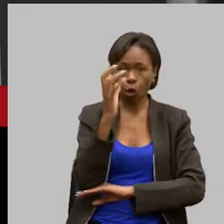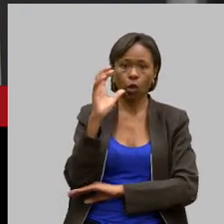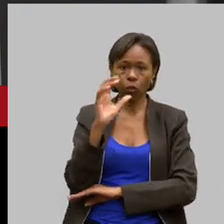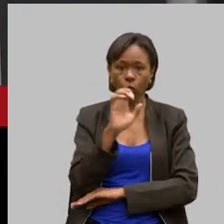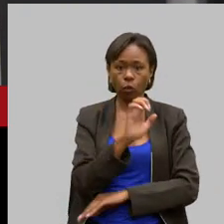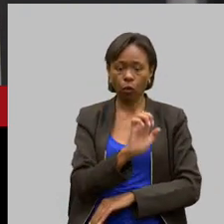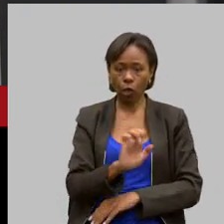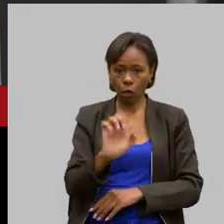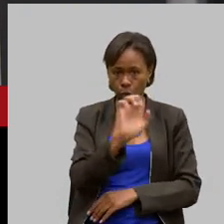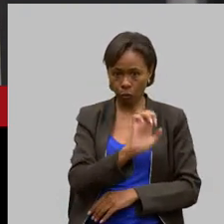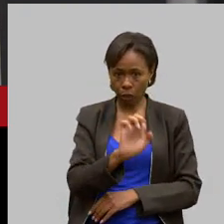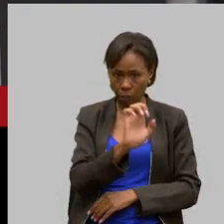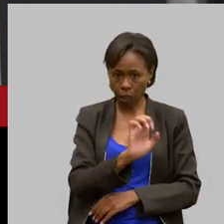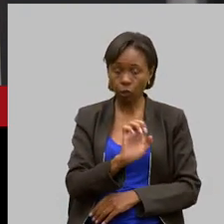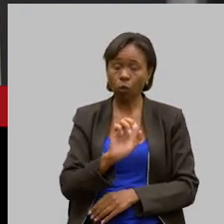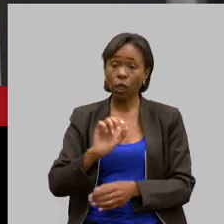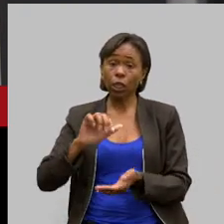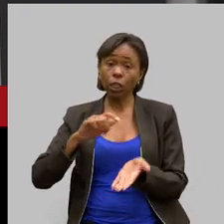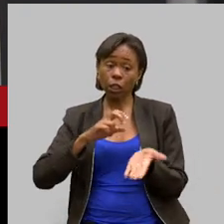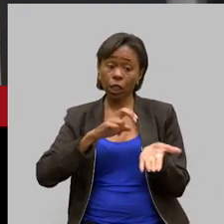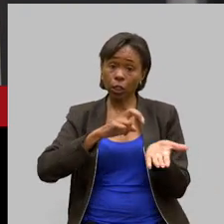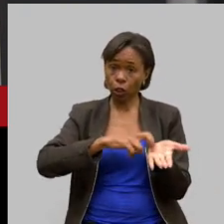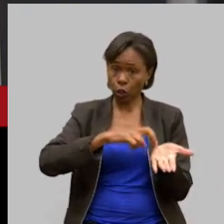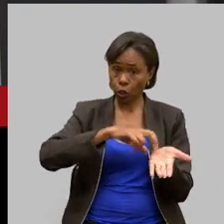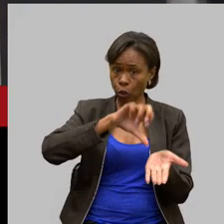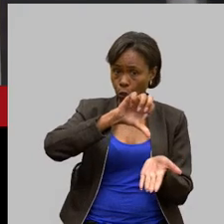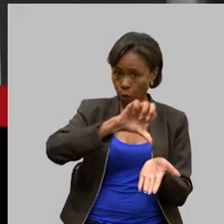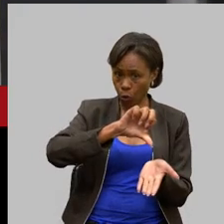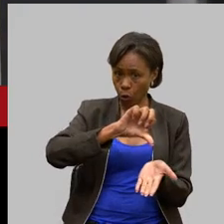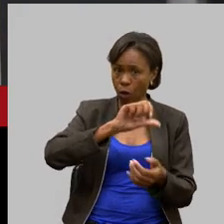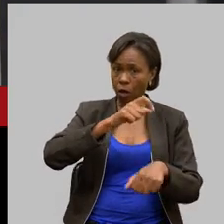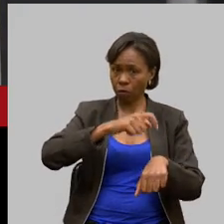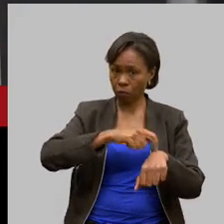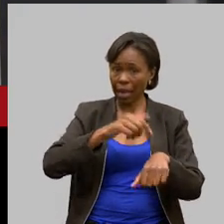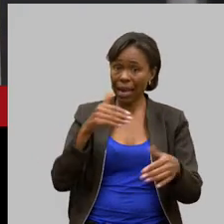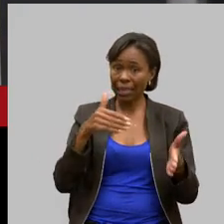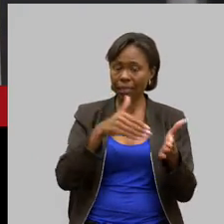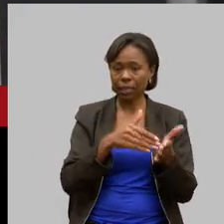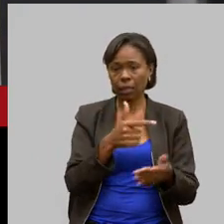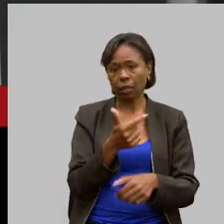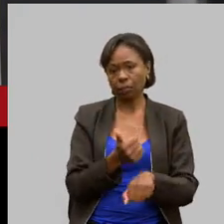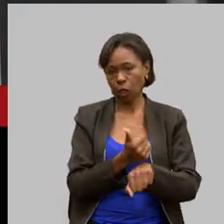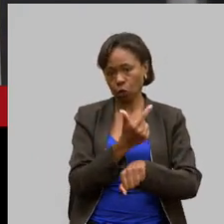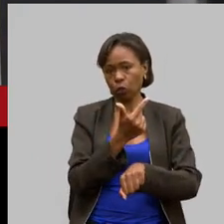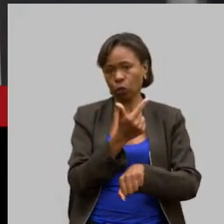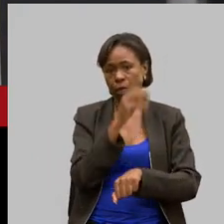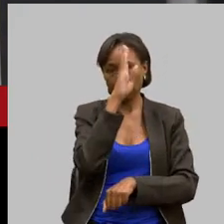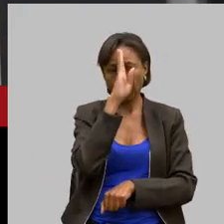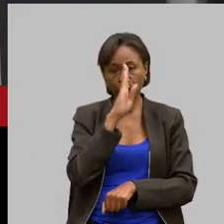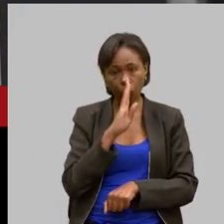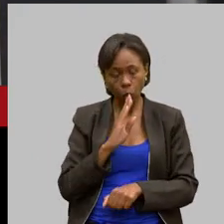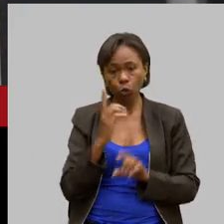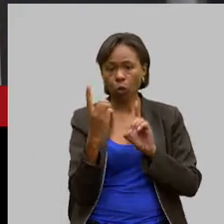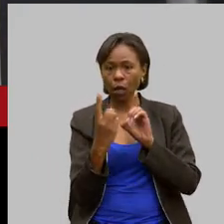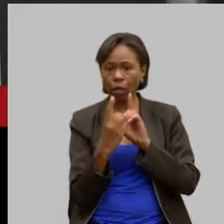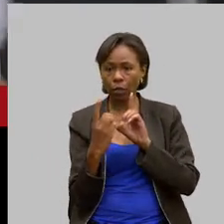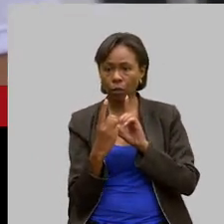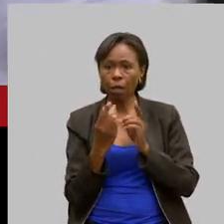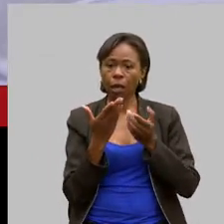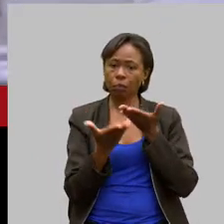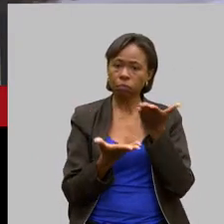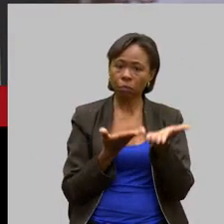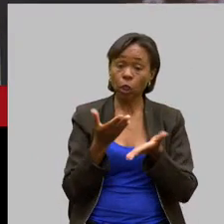manhã ao meio-dia fazendo atendimento gratuito atendimento jurídico gratuito para mães que